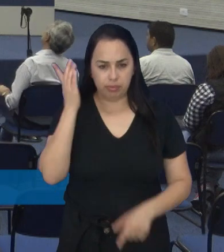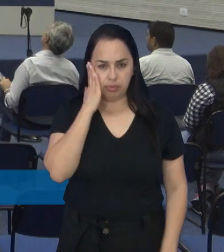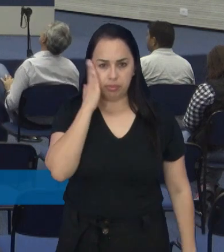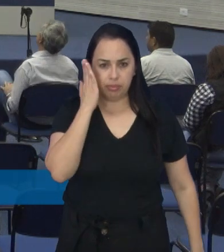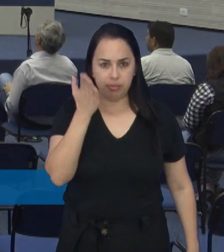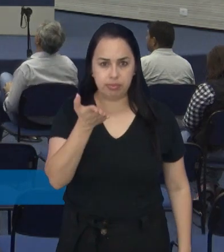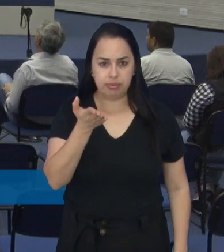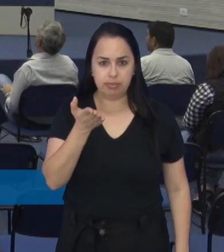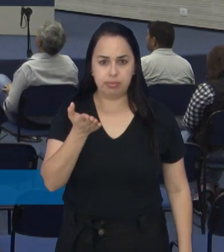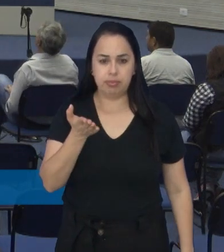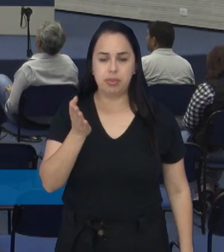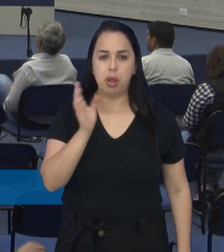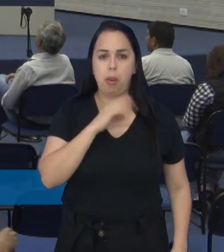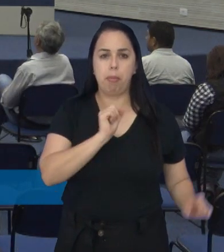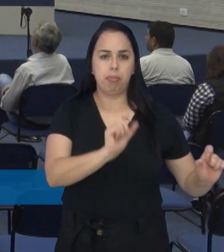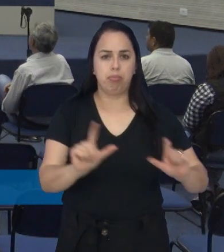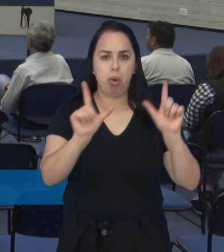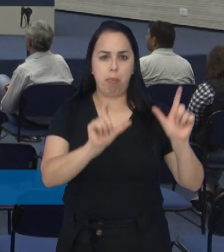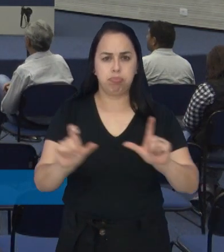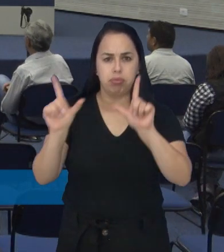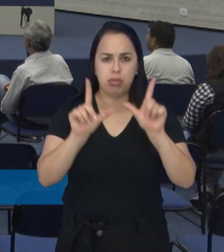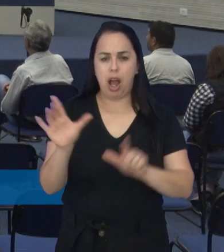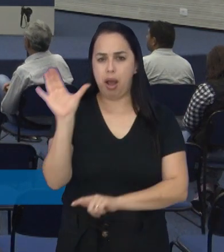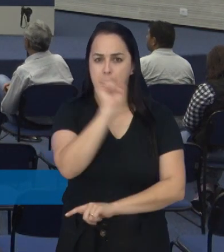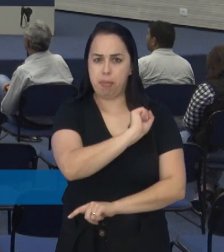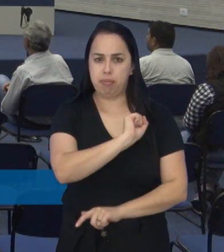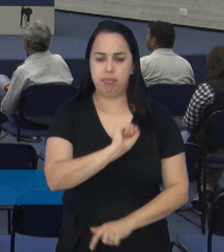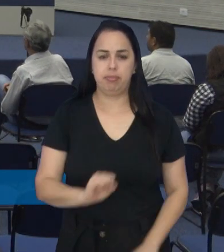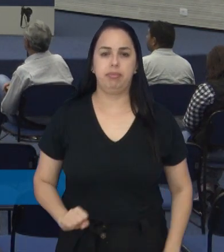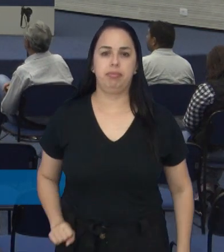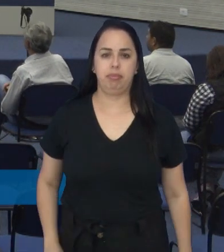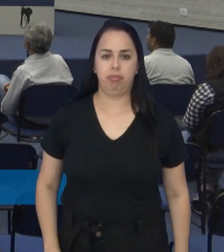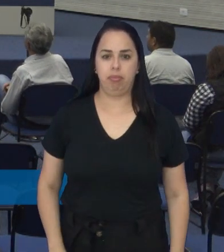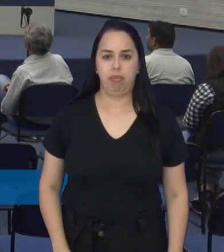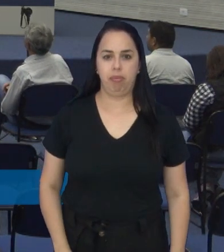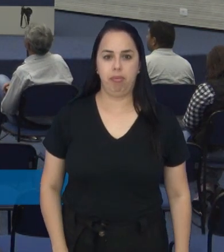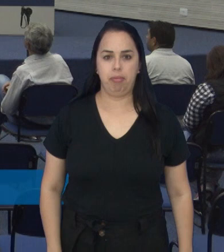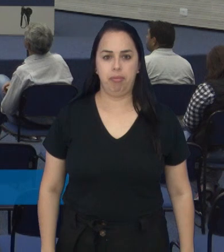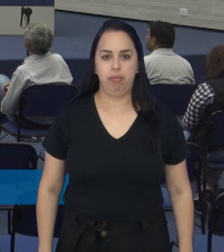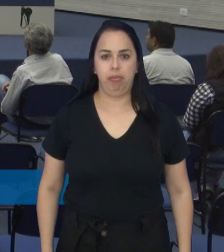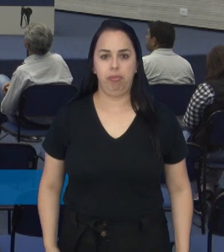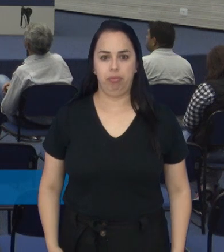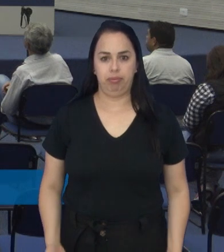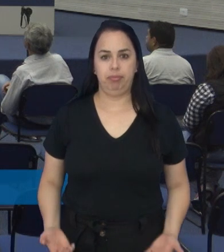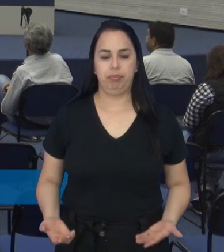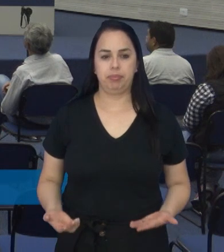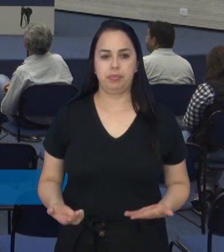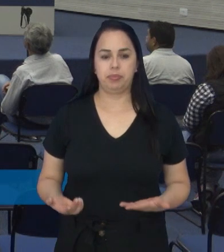eu passei muito rápido né o anterior esse